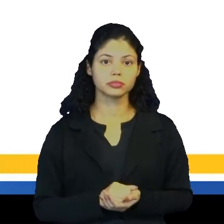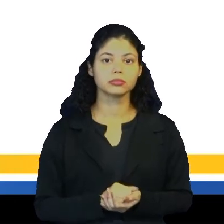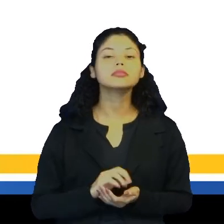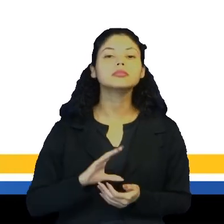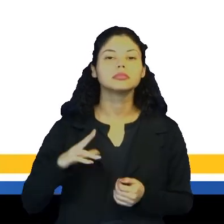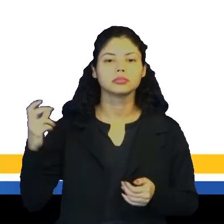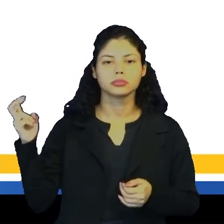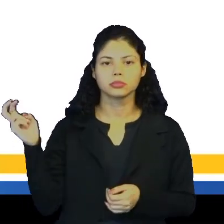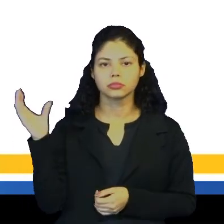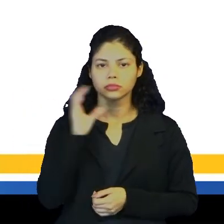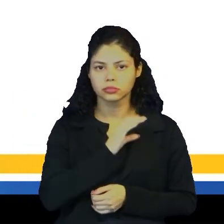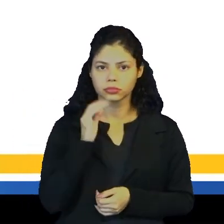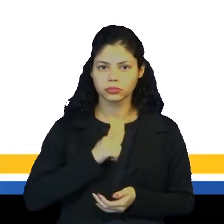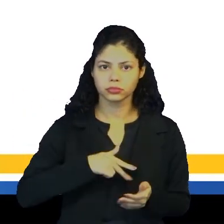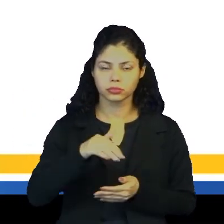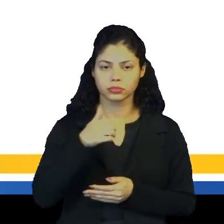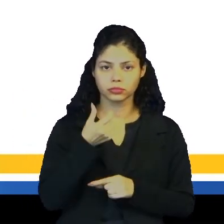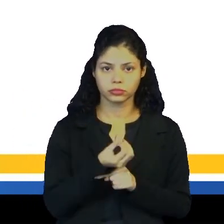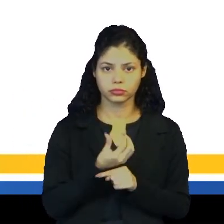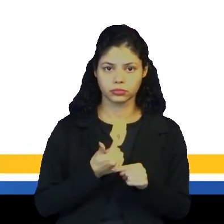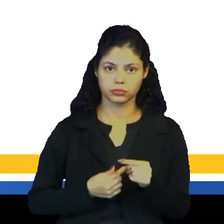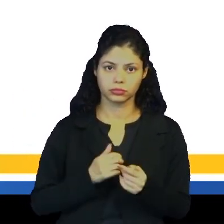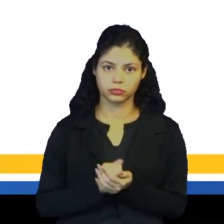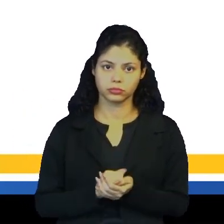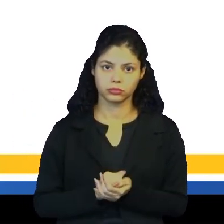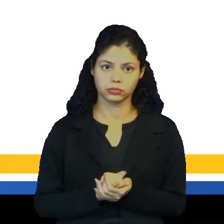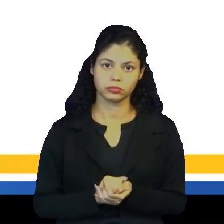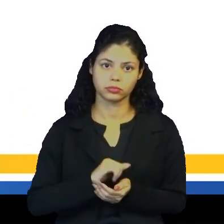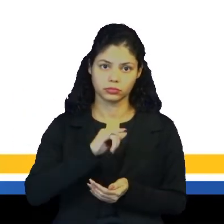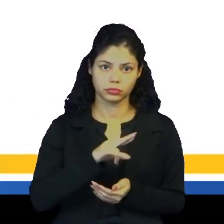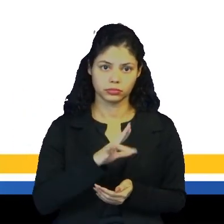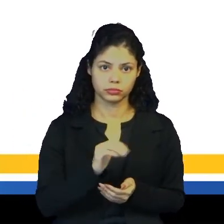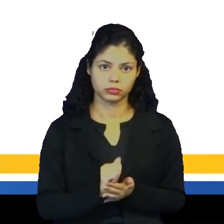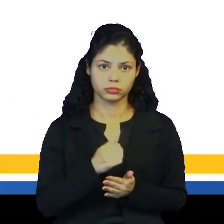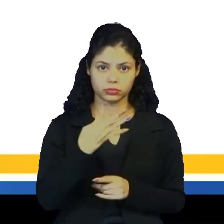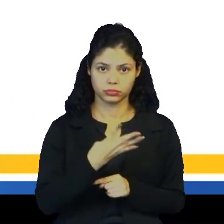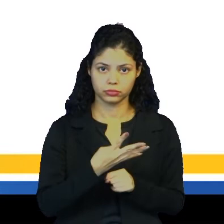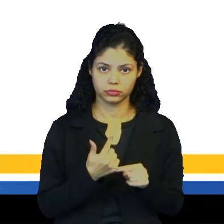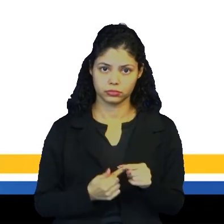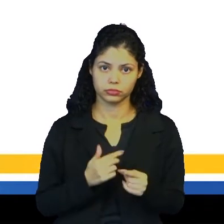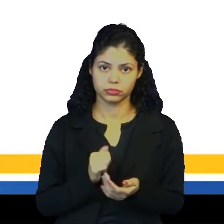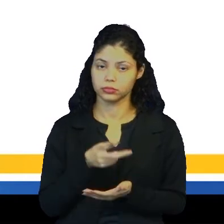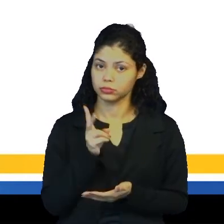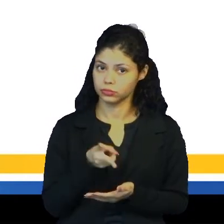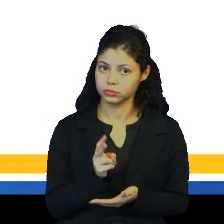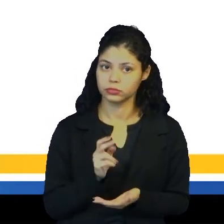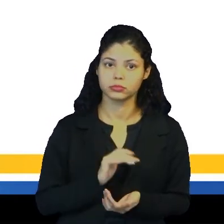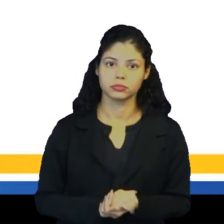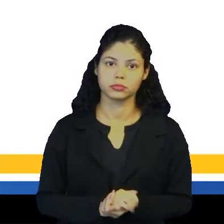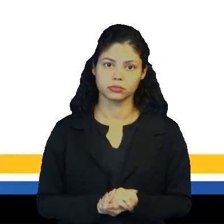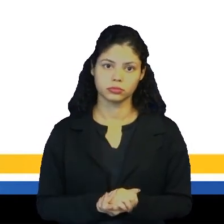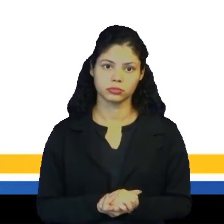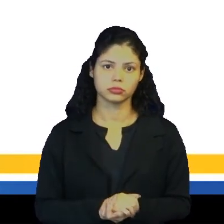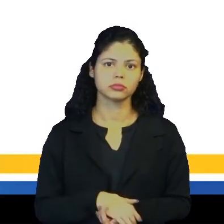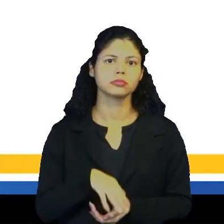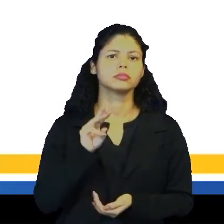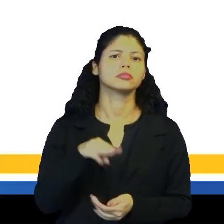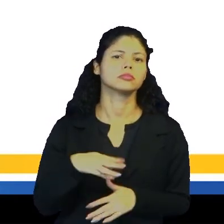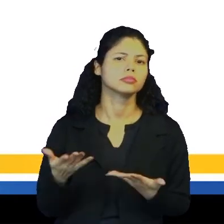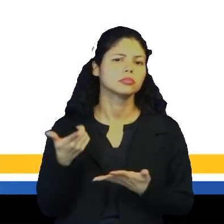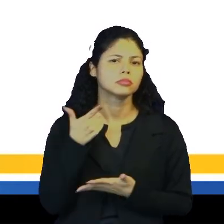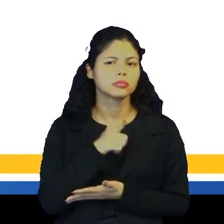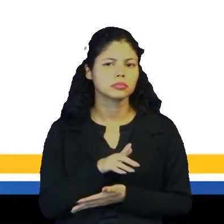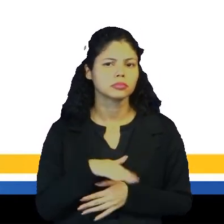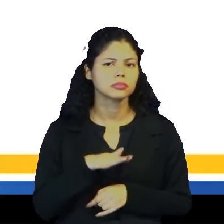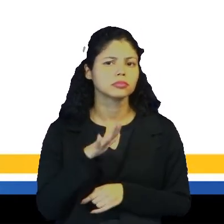Cleiton correu 6 sétimos de uma pista. Joyce correu 4 sétimos da mesma pista. Quem será que